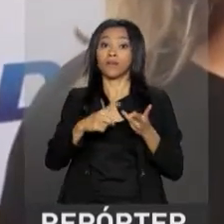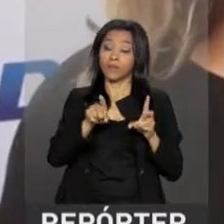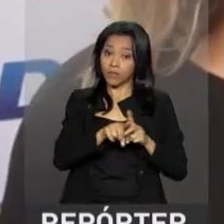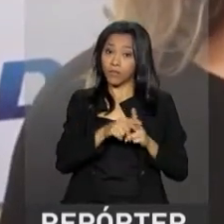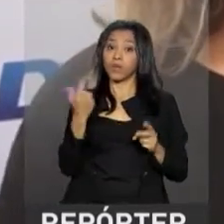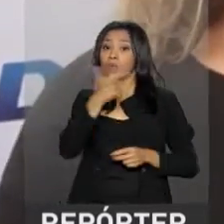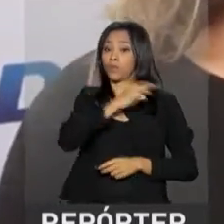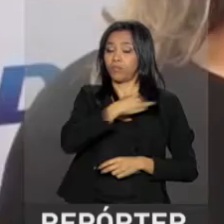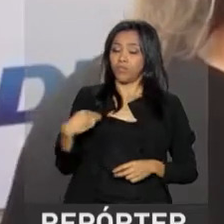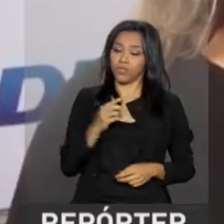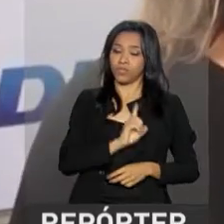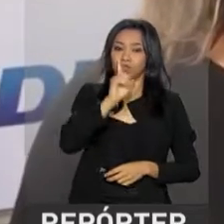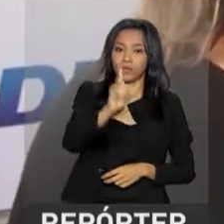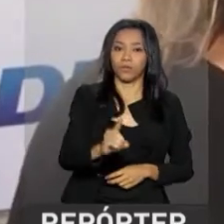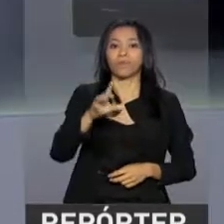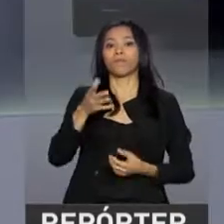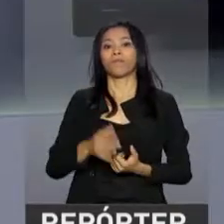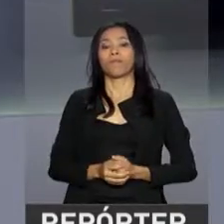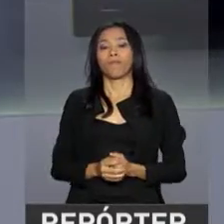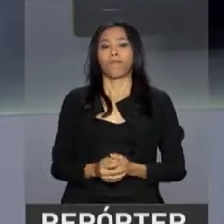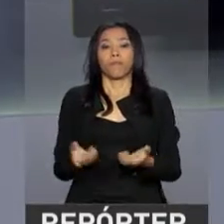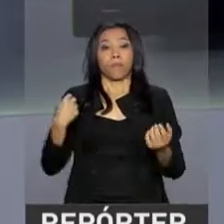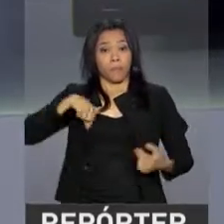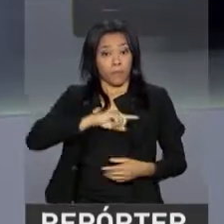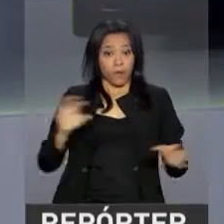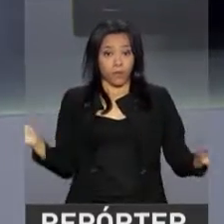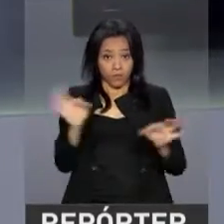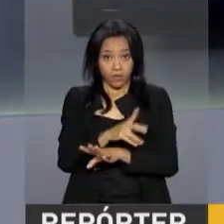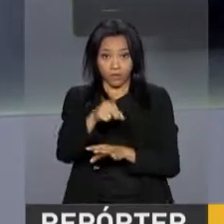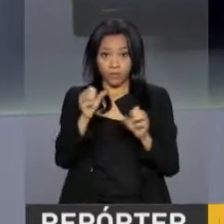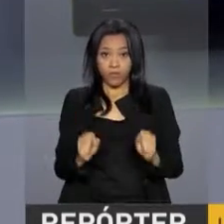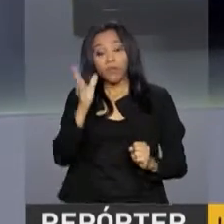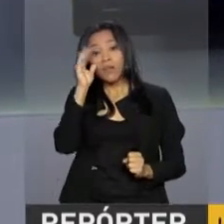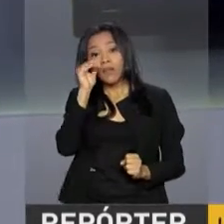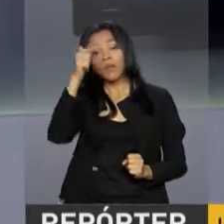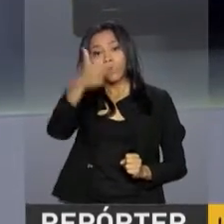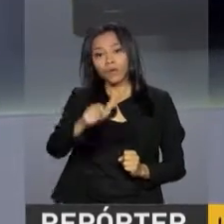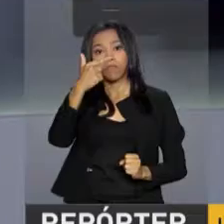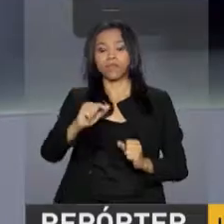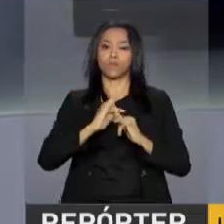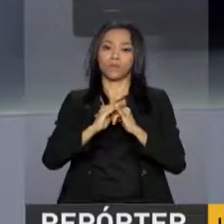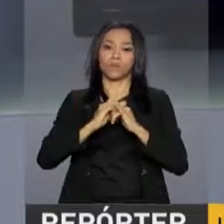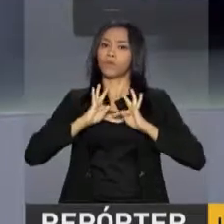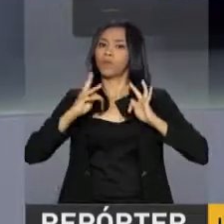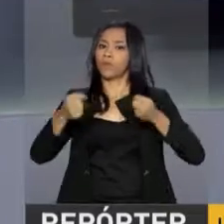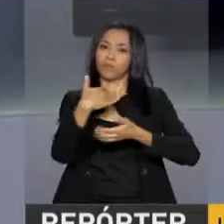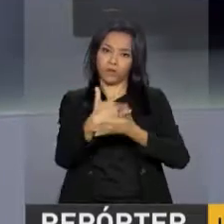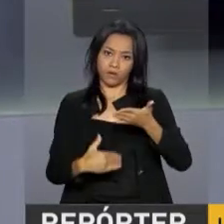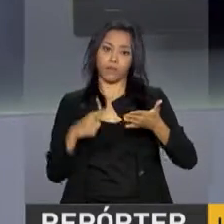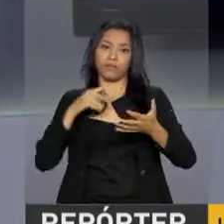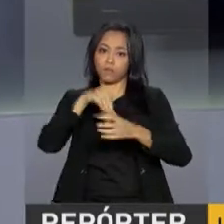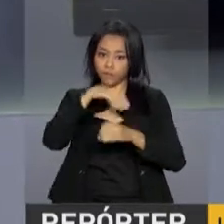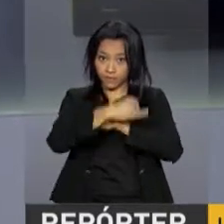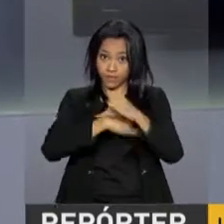Messias, Alagoas, Gabriela Noronha. Nós ficamos por aqui. Você pode ver as reportagens no YouTube e toda a nossa programação